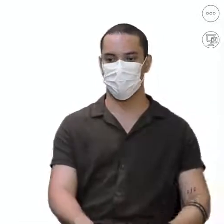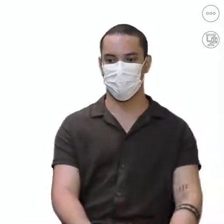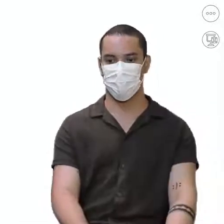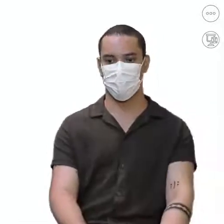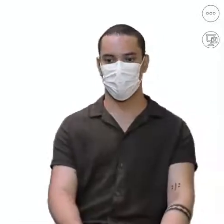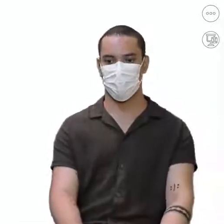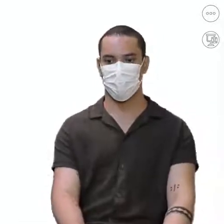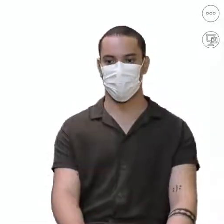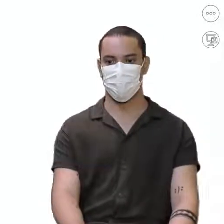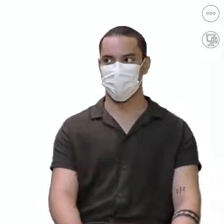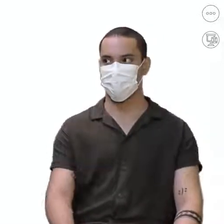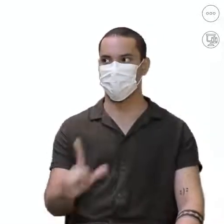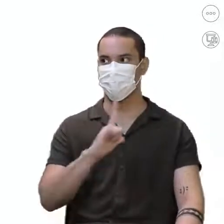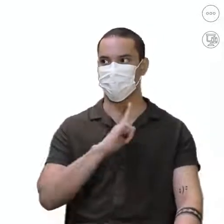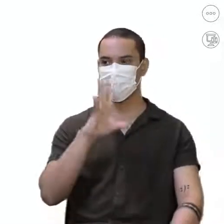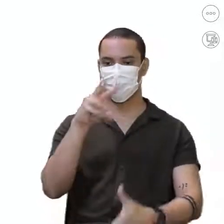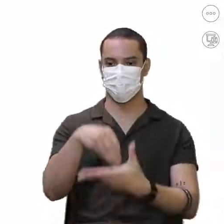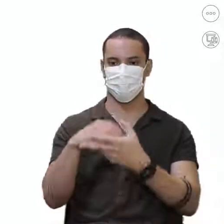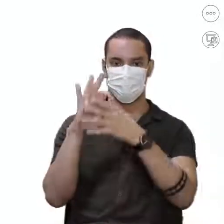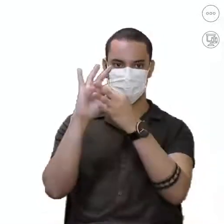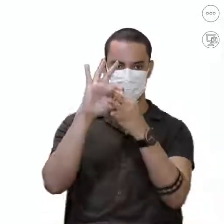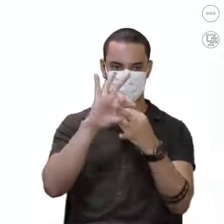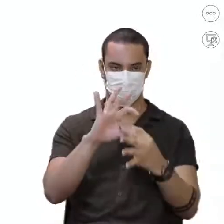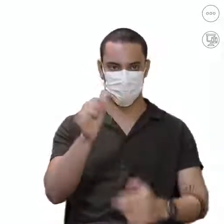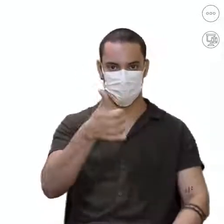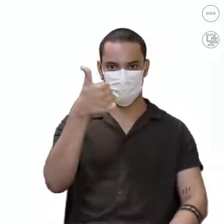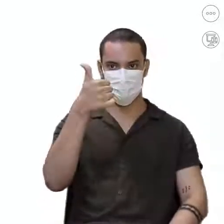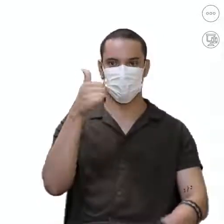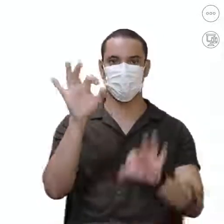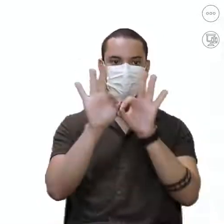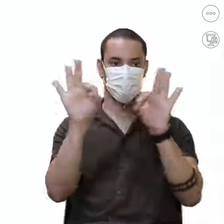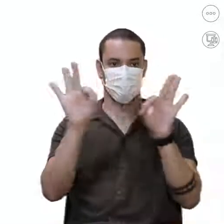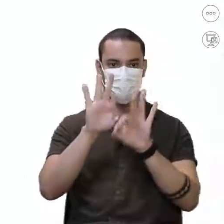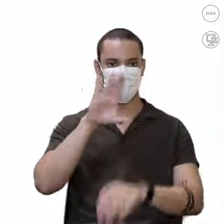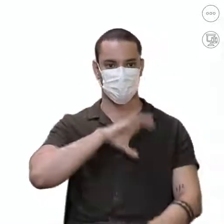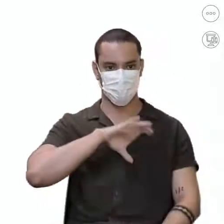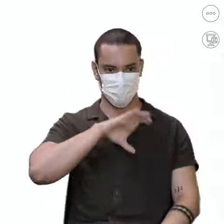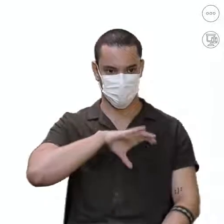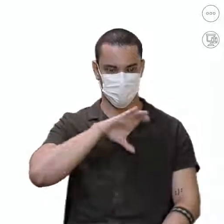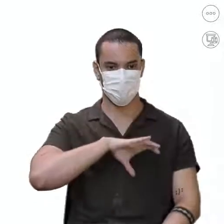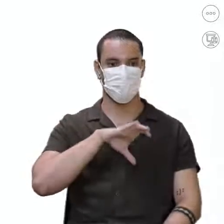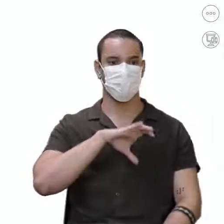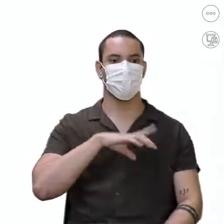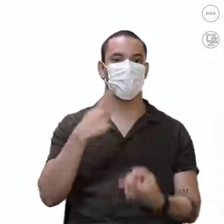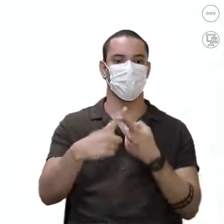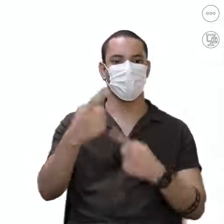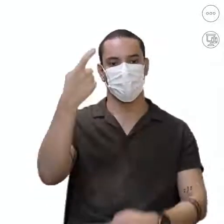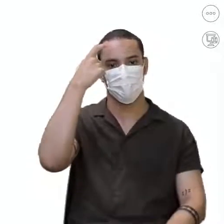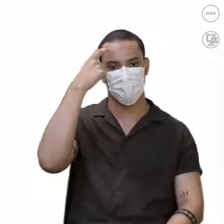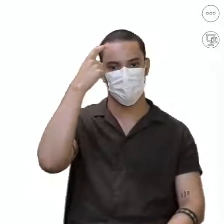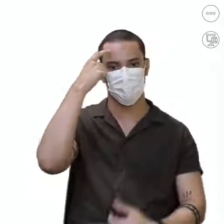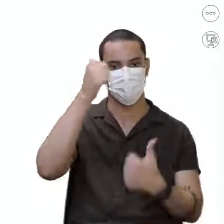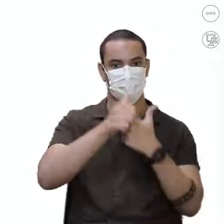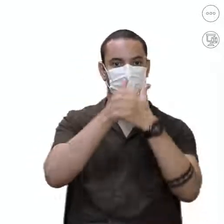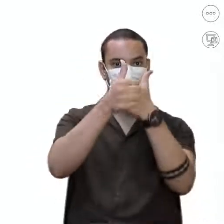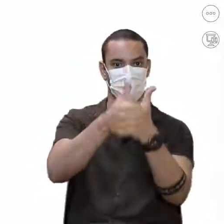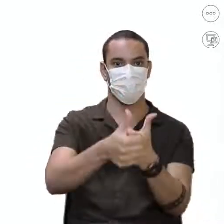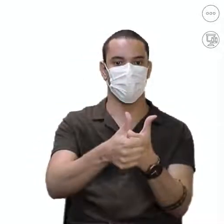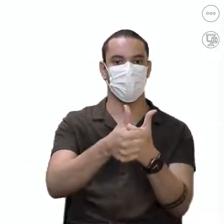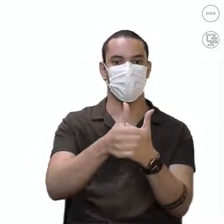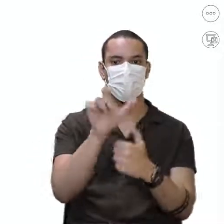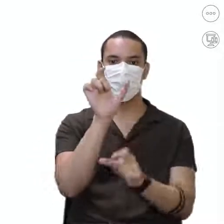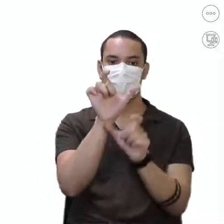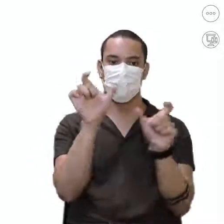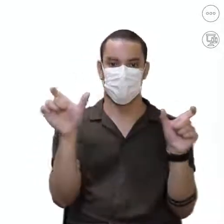num contexto aqui, numa frase. Vou primeiro ler em português. O pensamento precede as palavras.